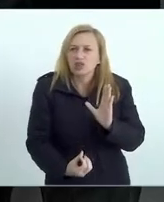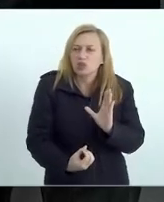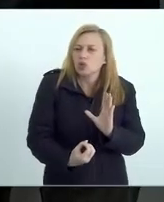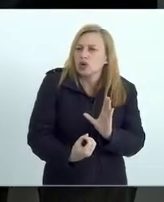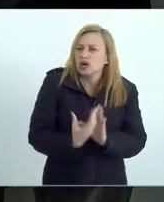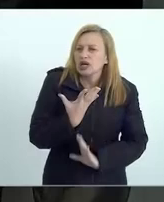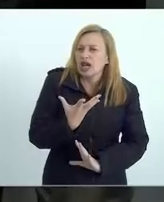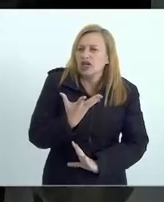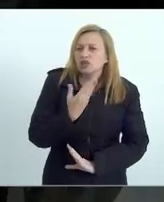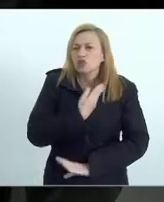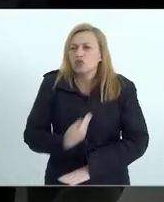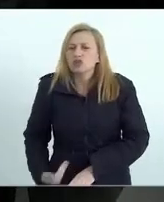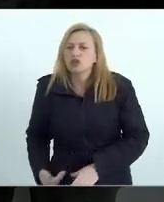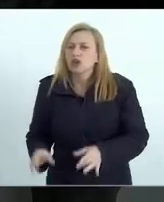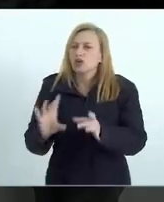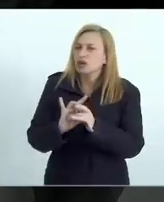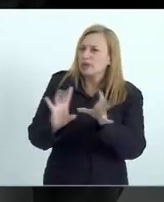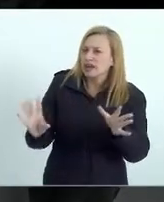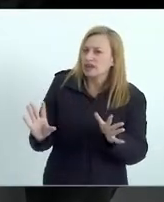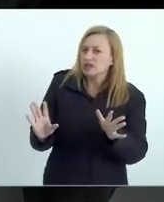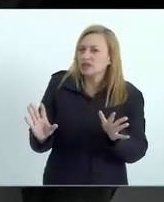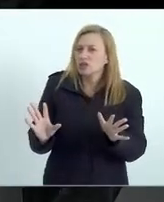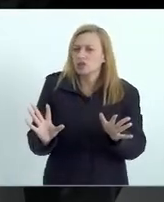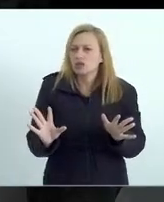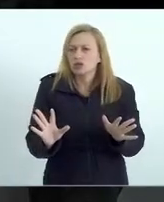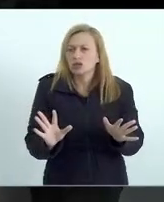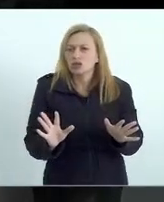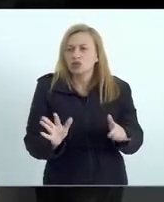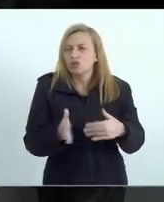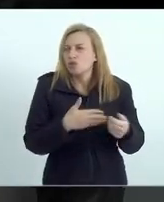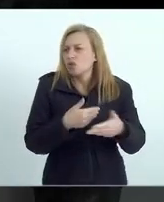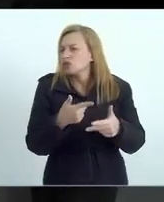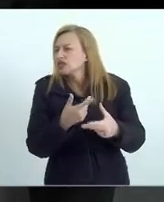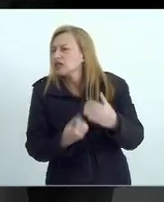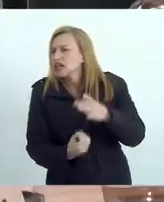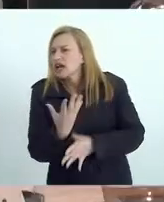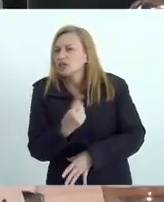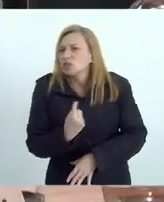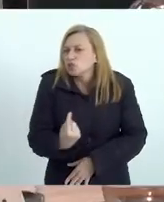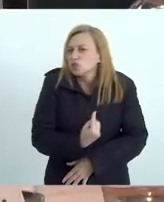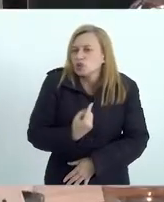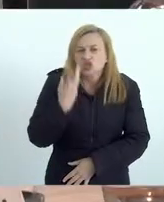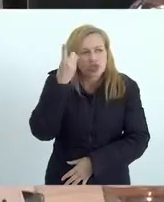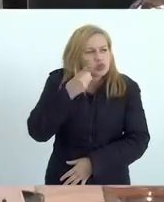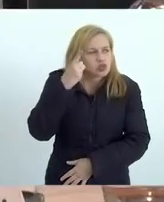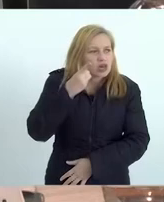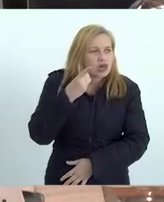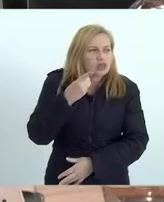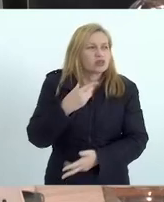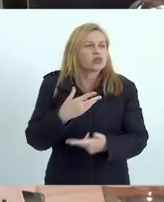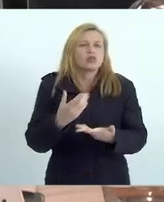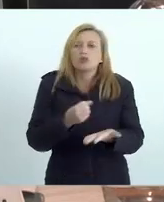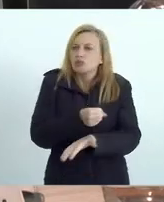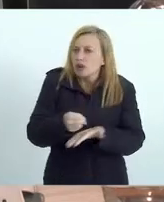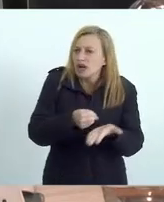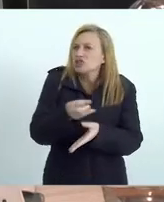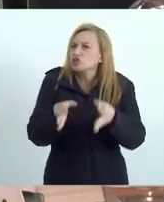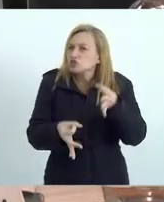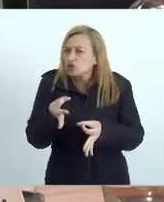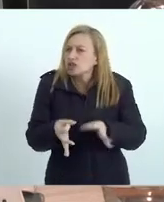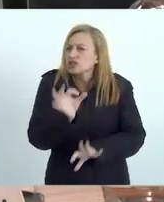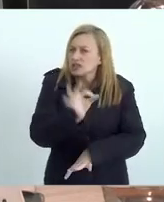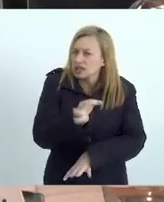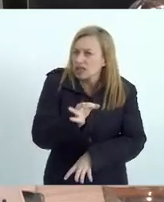governador é uma autorização lá do por ou alguma coisa construída conosco aqui no Parlamento alguma coisa jurídica crível a